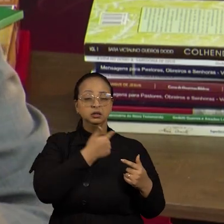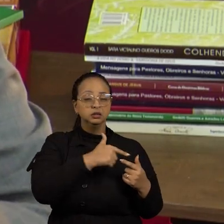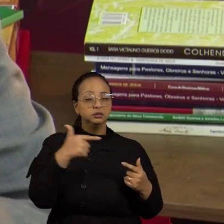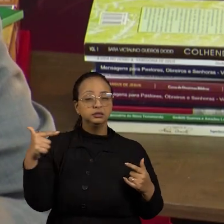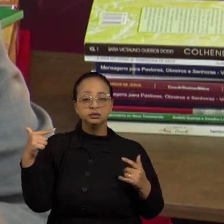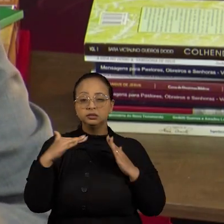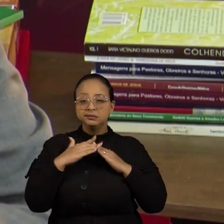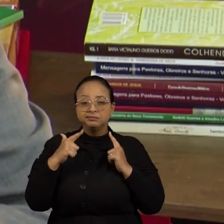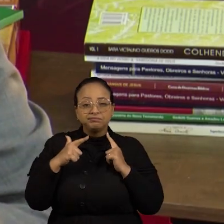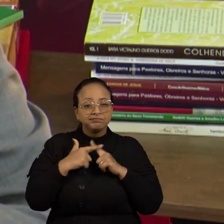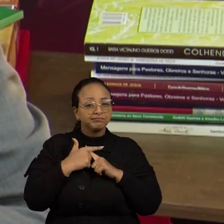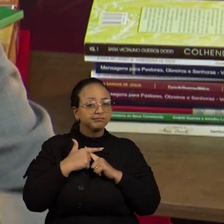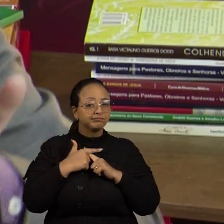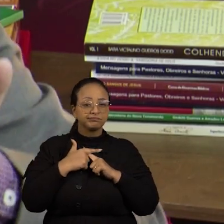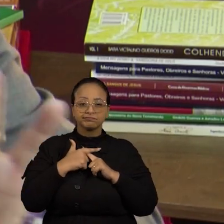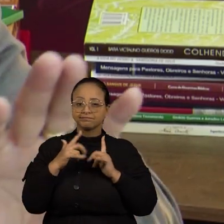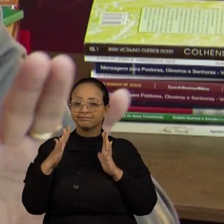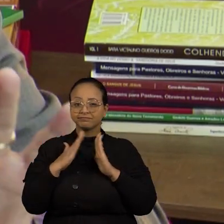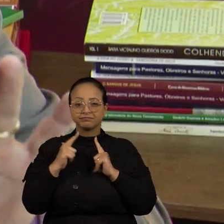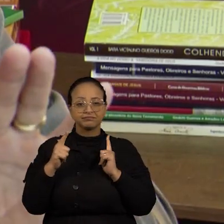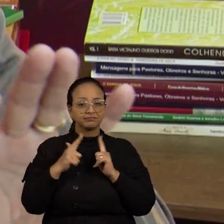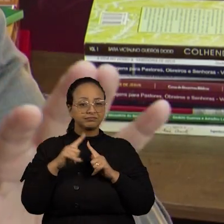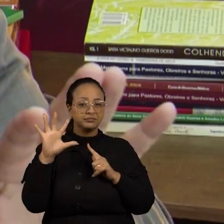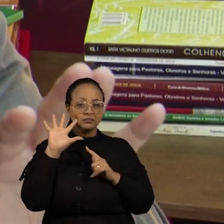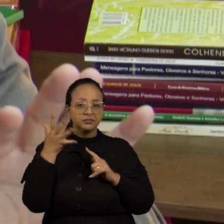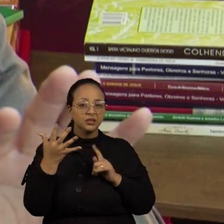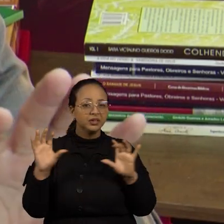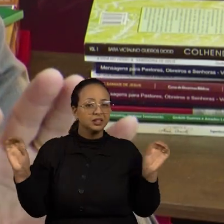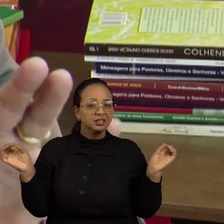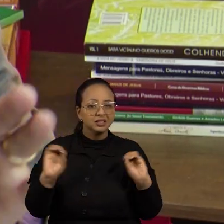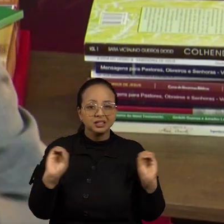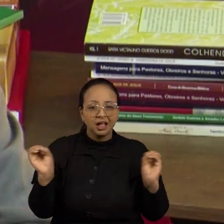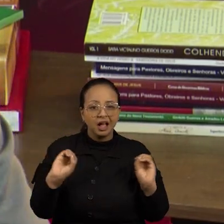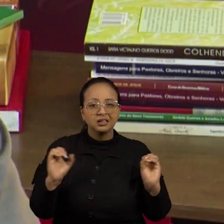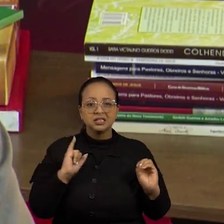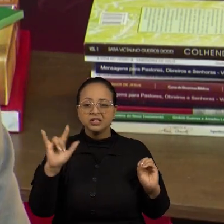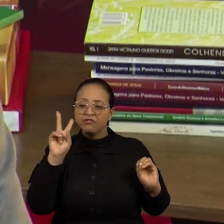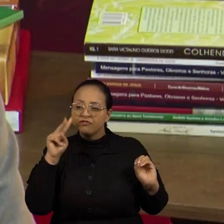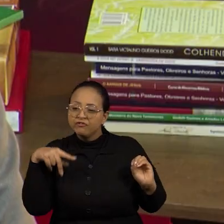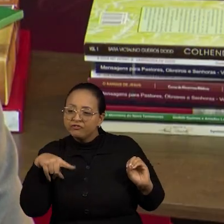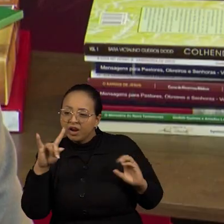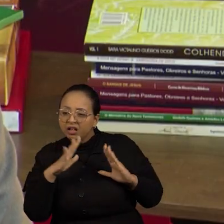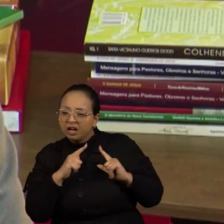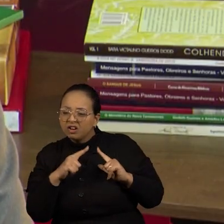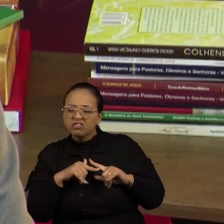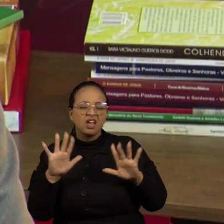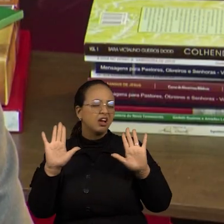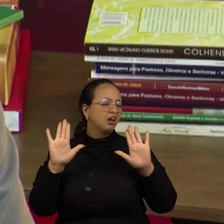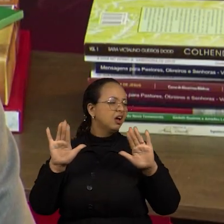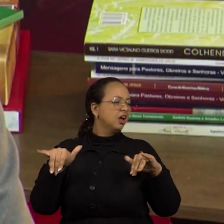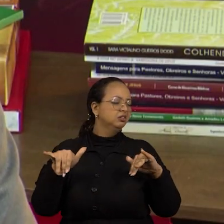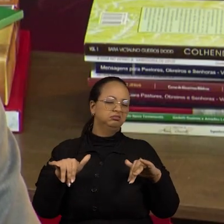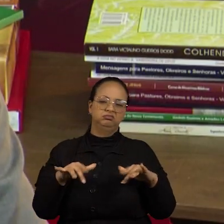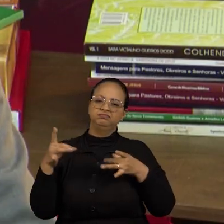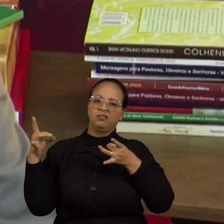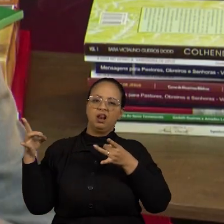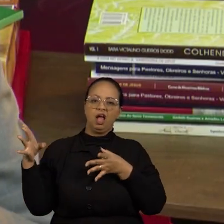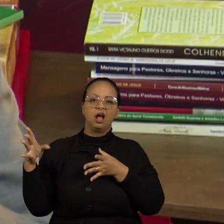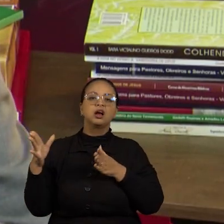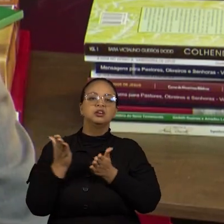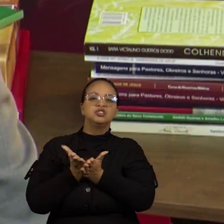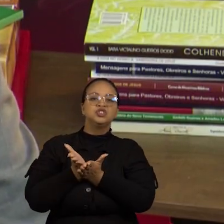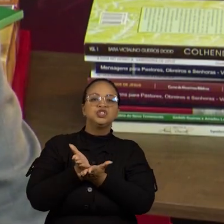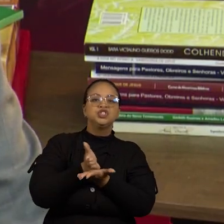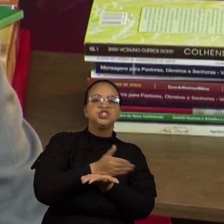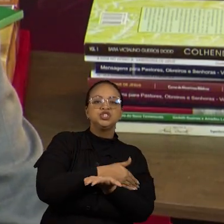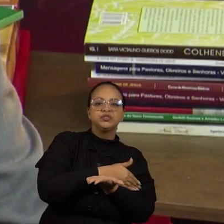pessoas elas decidindo se afastar e não viver a sua doutrina de corpo, né? É um movimento,